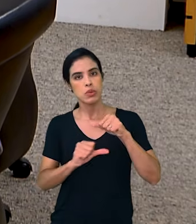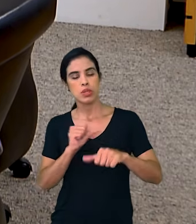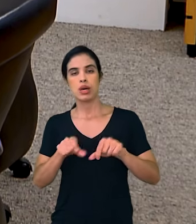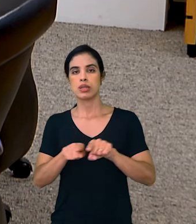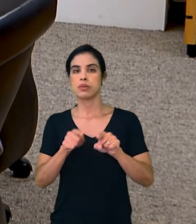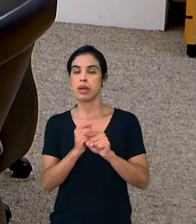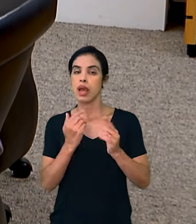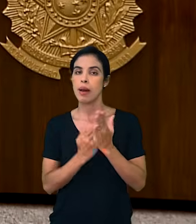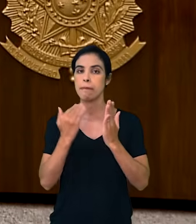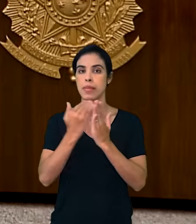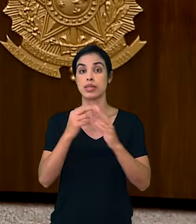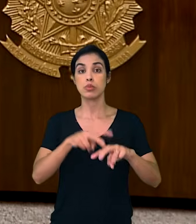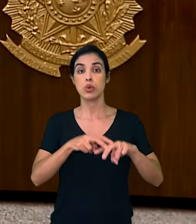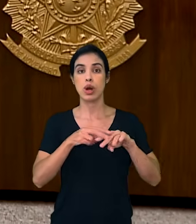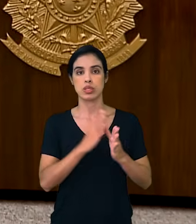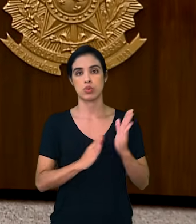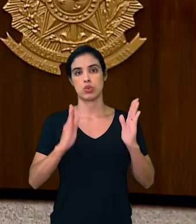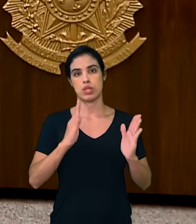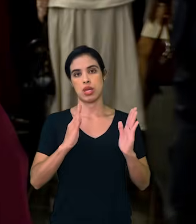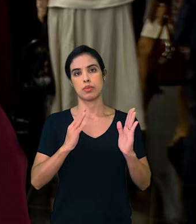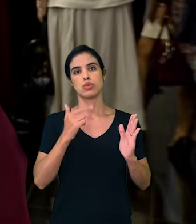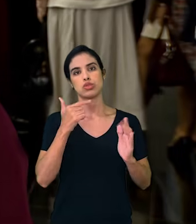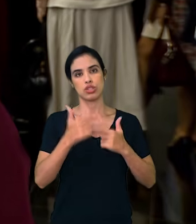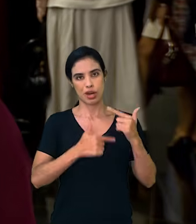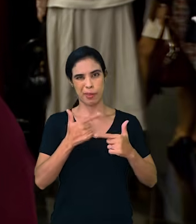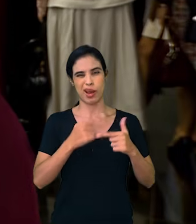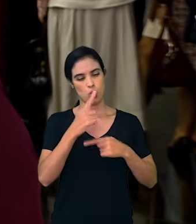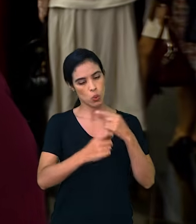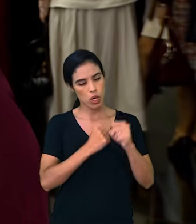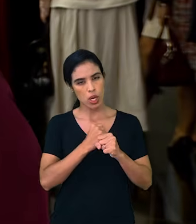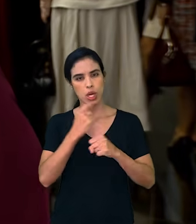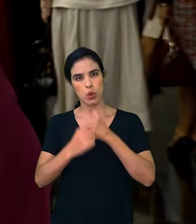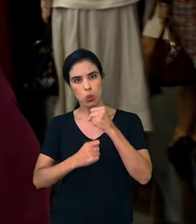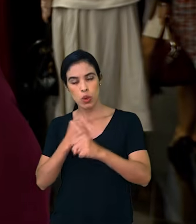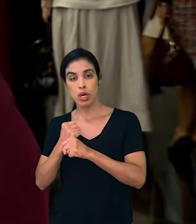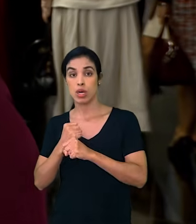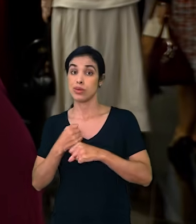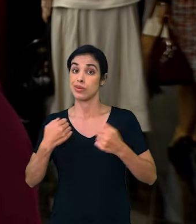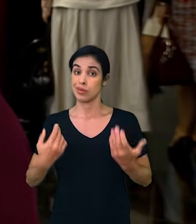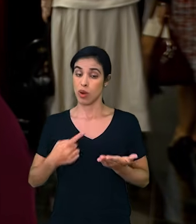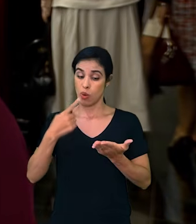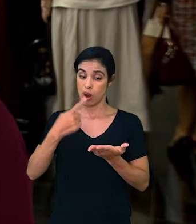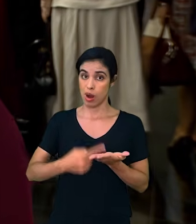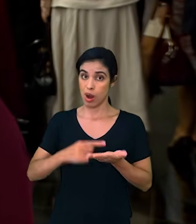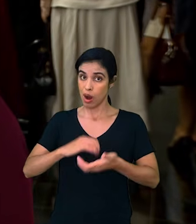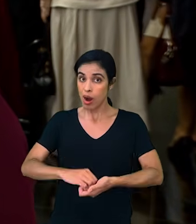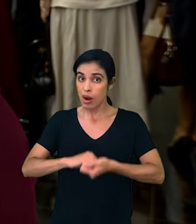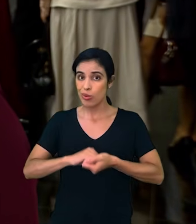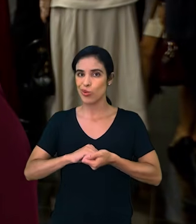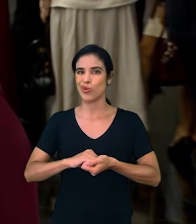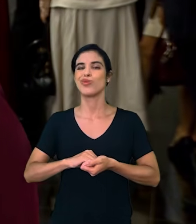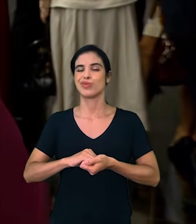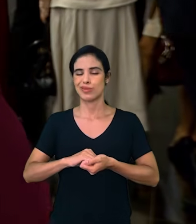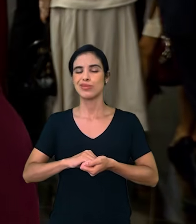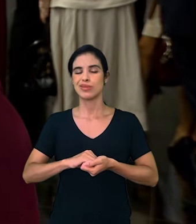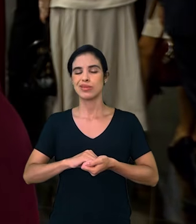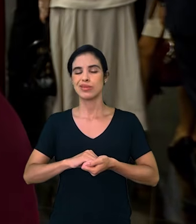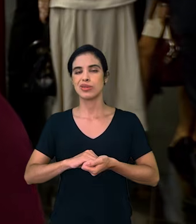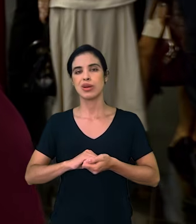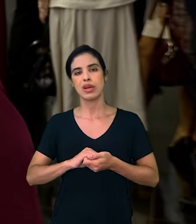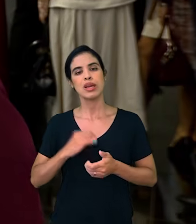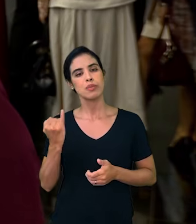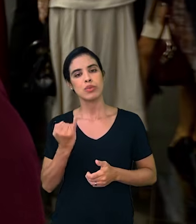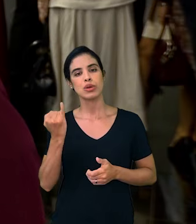do adicional por tempo de serviço, o anuênio. O instrumento da conciliação, ele vai muito ao encontro de toda a